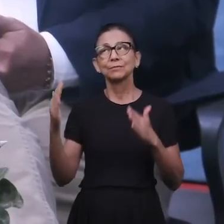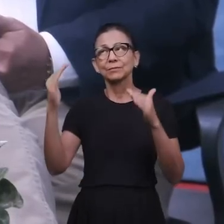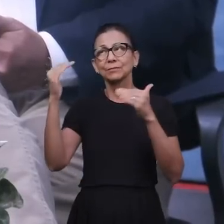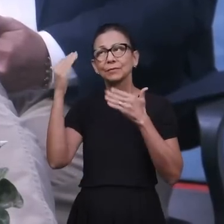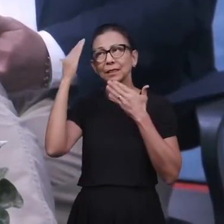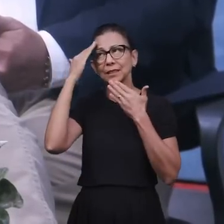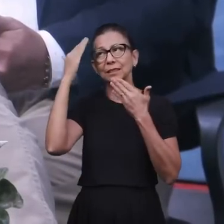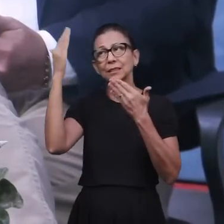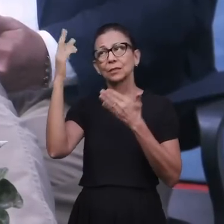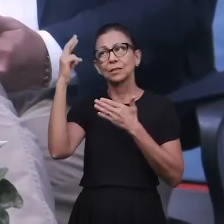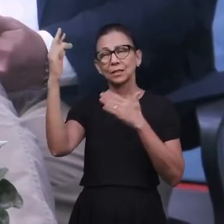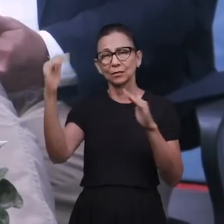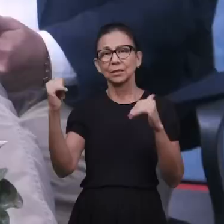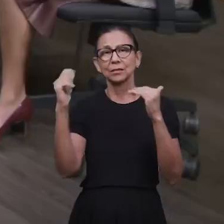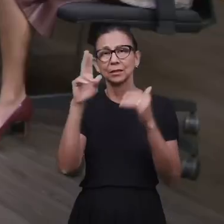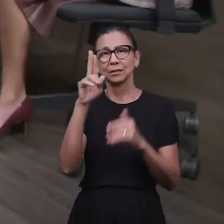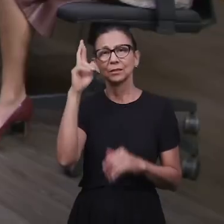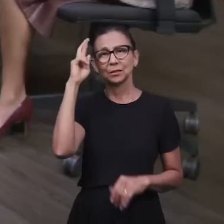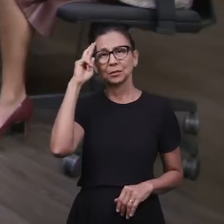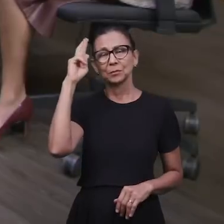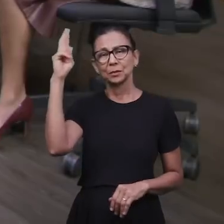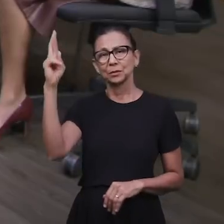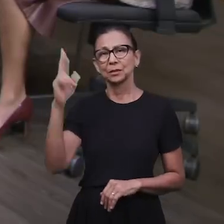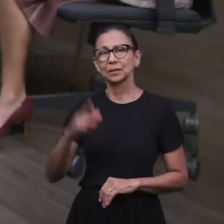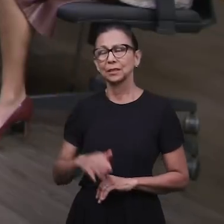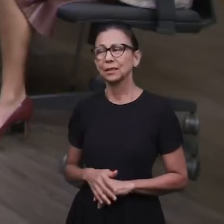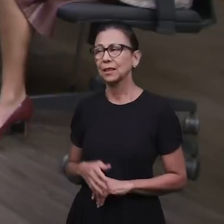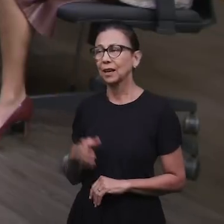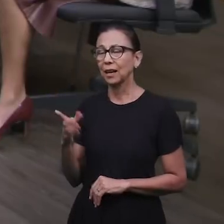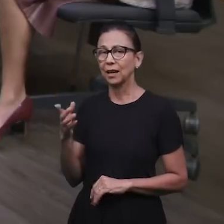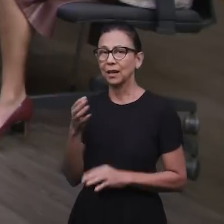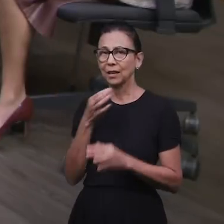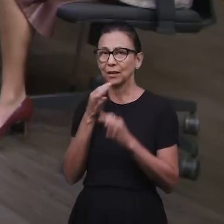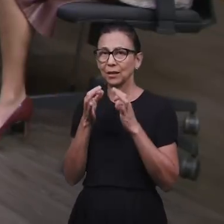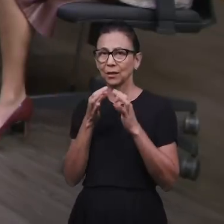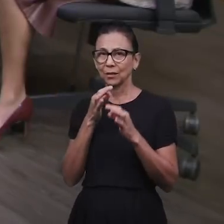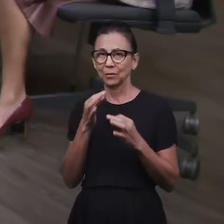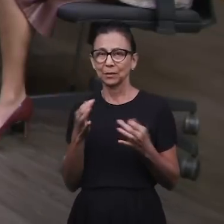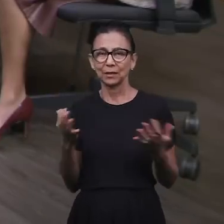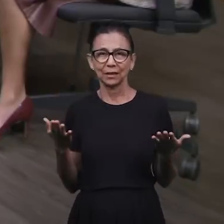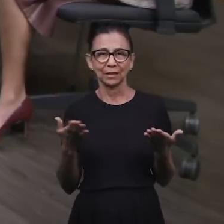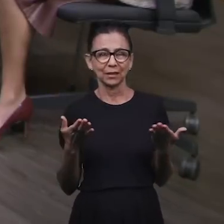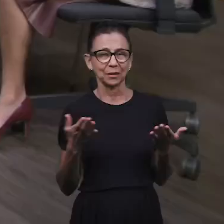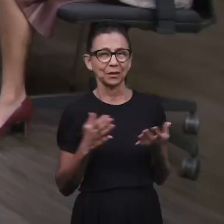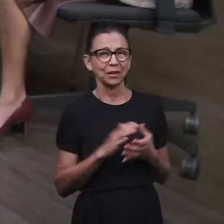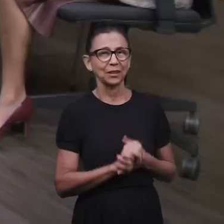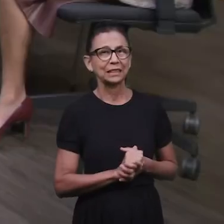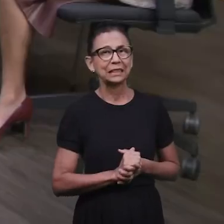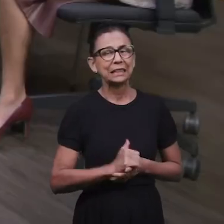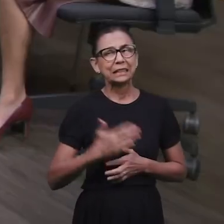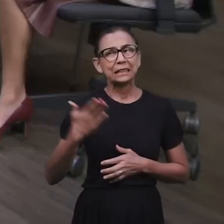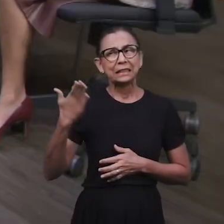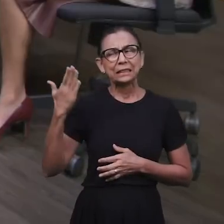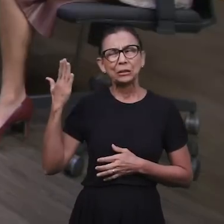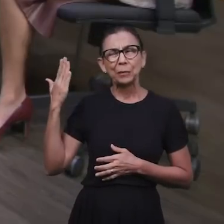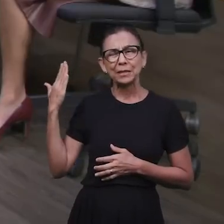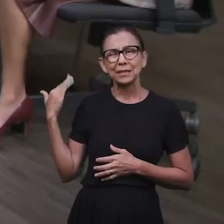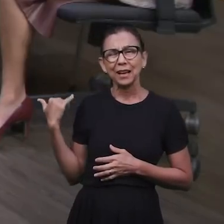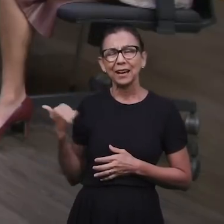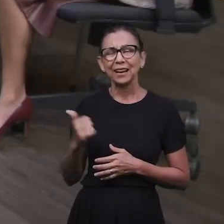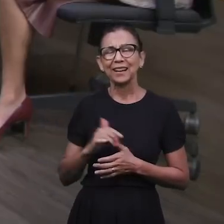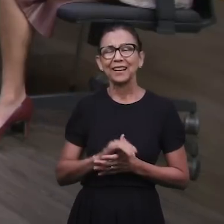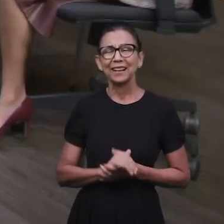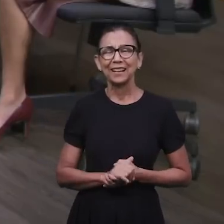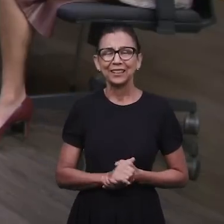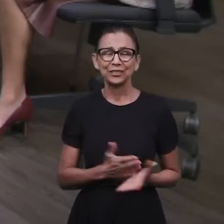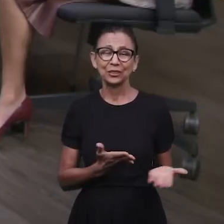bendito seja o nosso Senhor, né? Amém. O Ailton fez um comentário aqui agora, né, da nossa época, né, porque